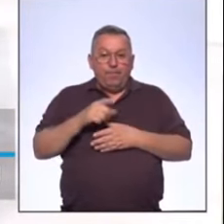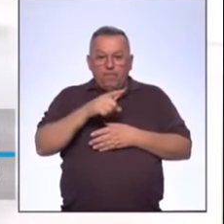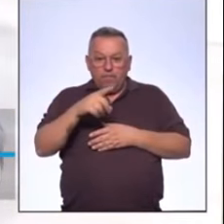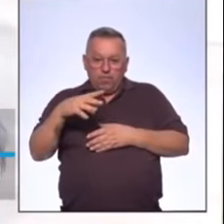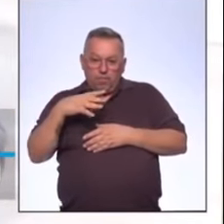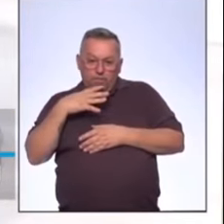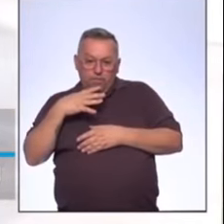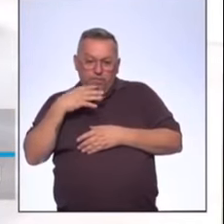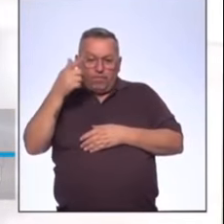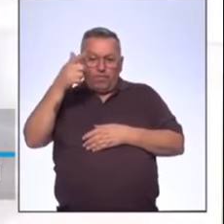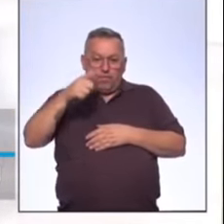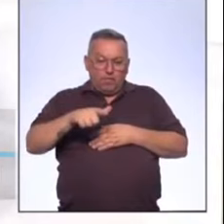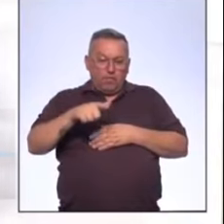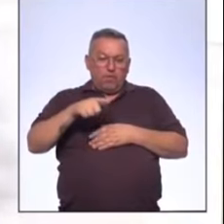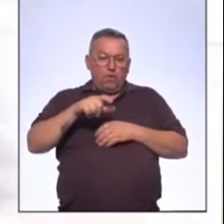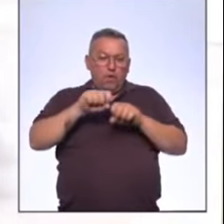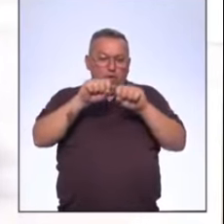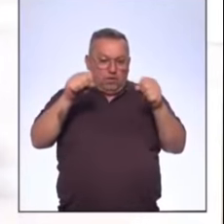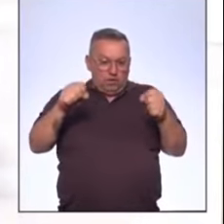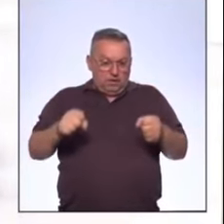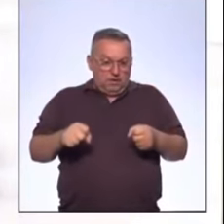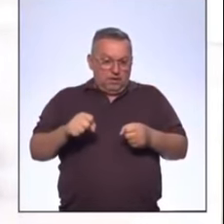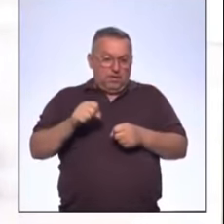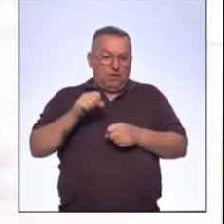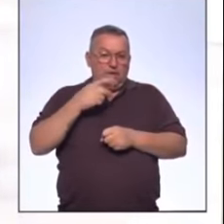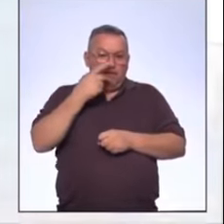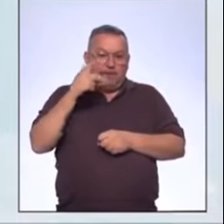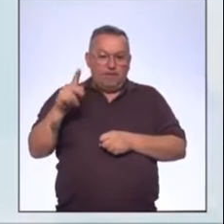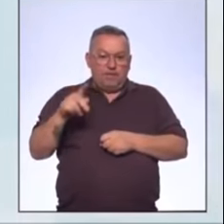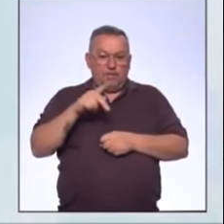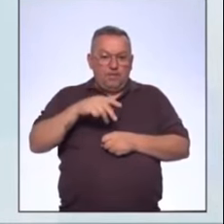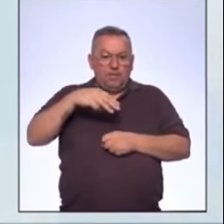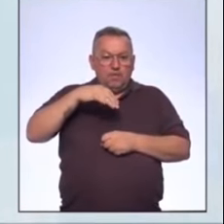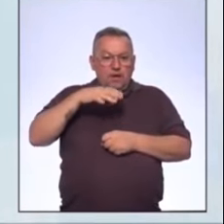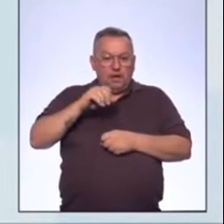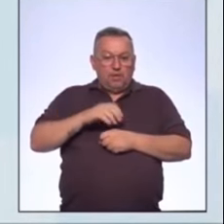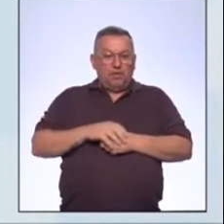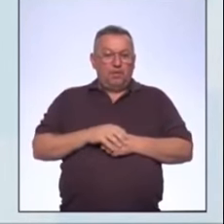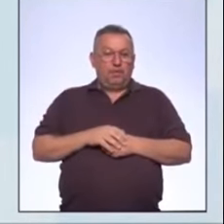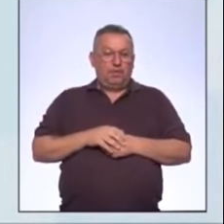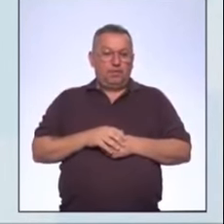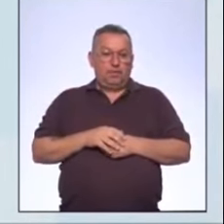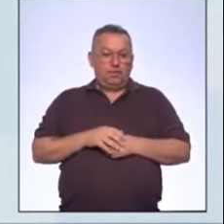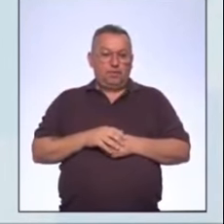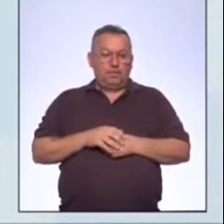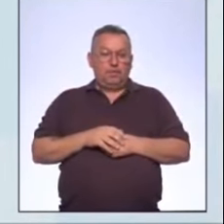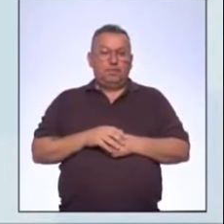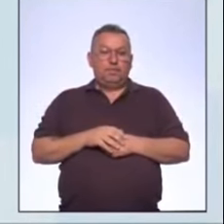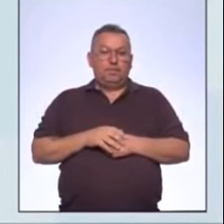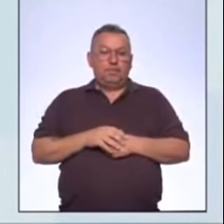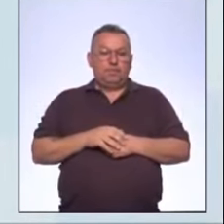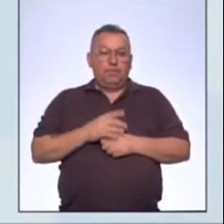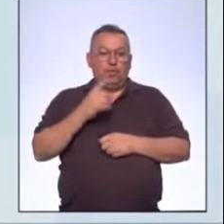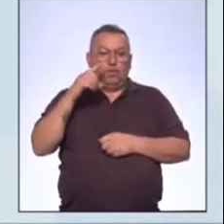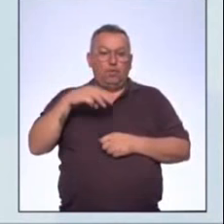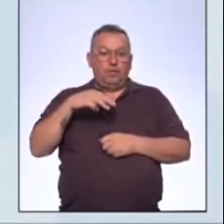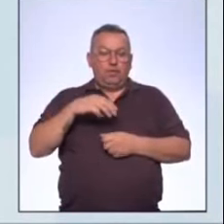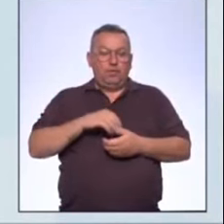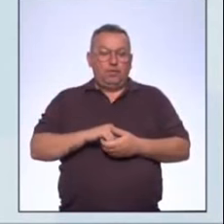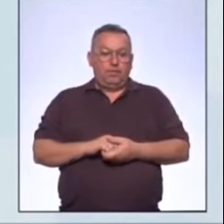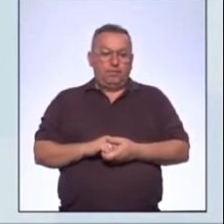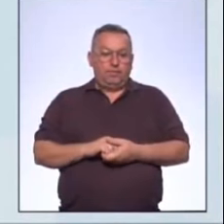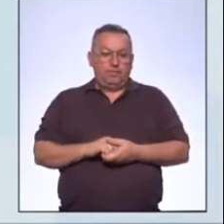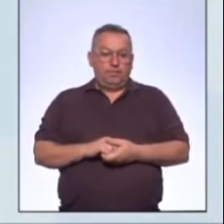conhece algum outro sistema? Você vai falar para o professor Magno e ele vai falar para mim. Tá bom? Um minutinho.